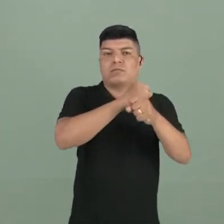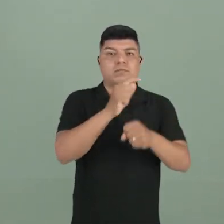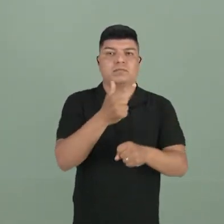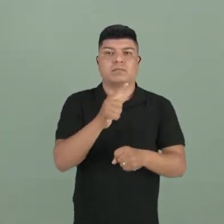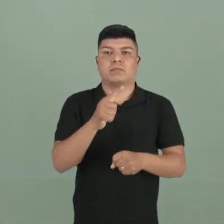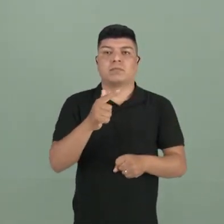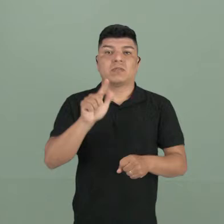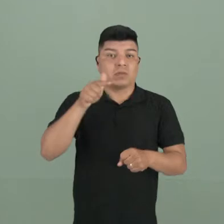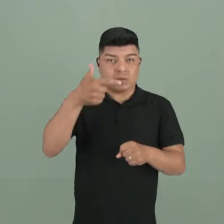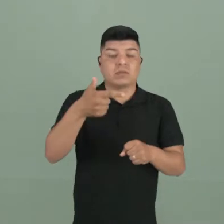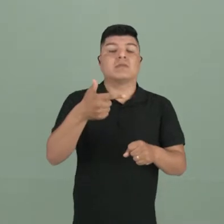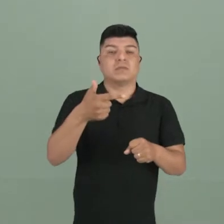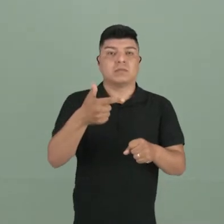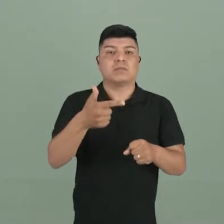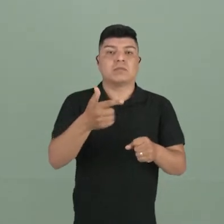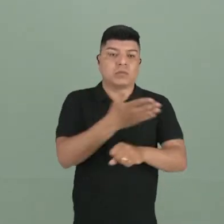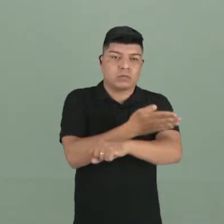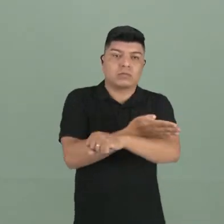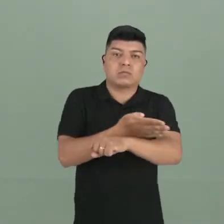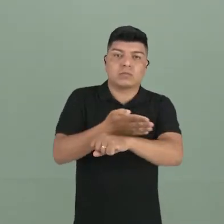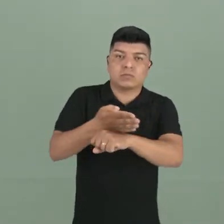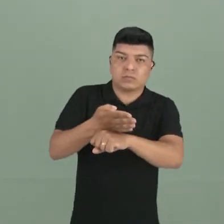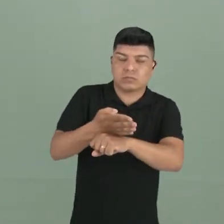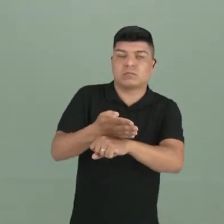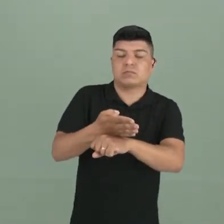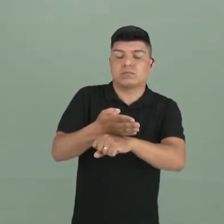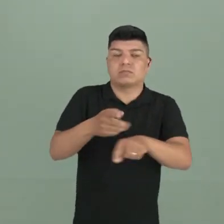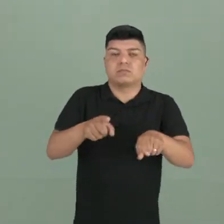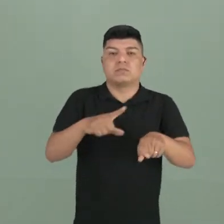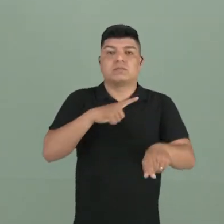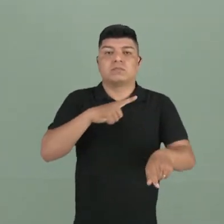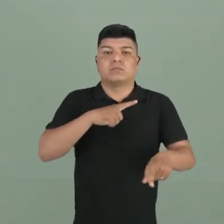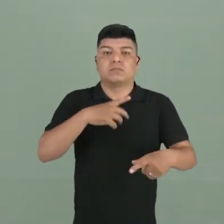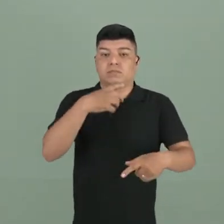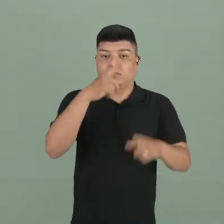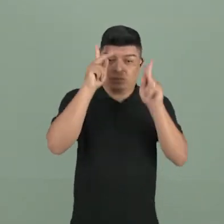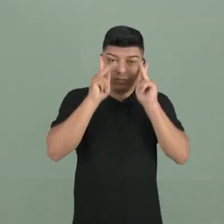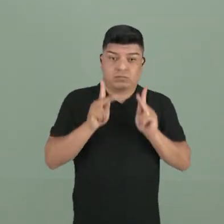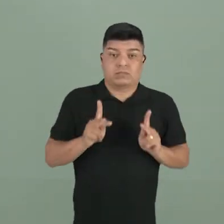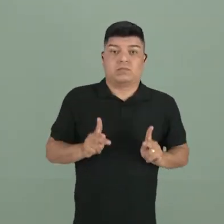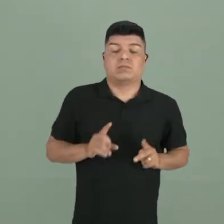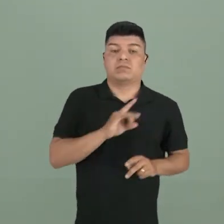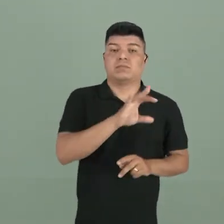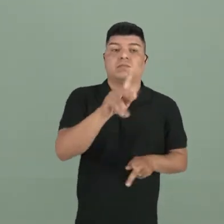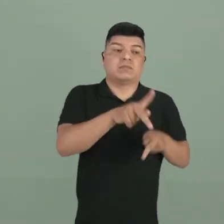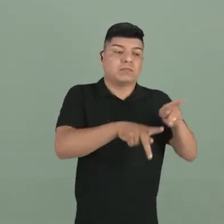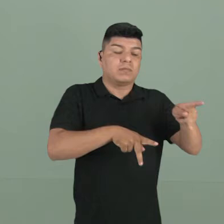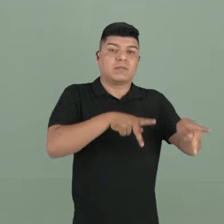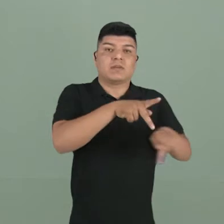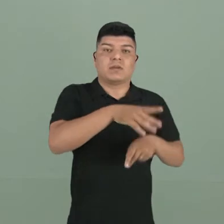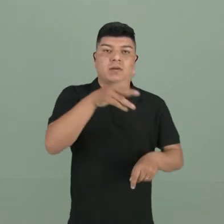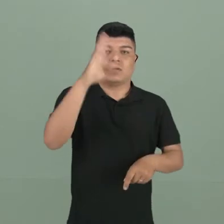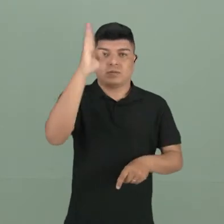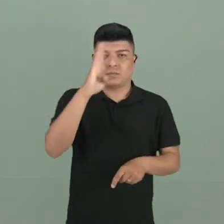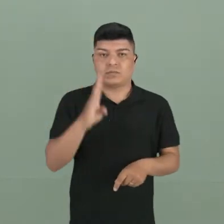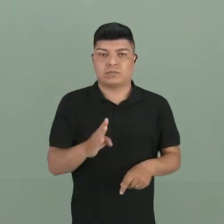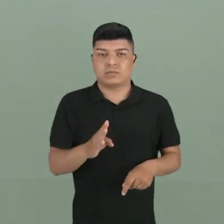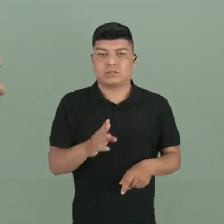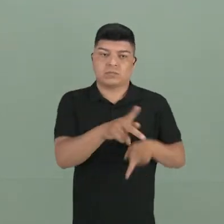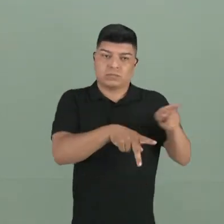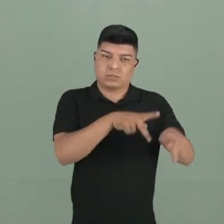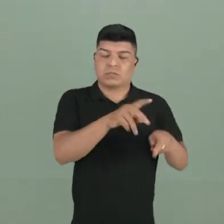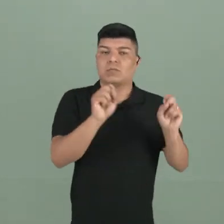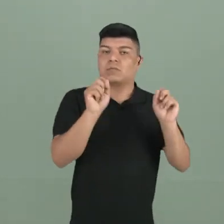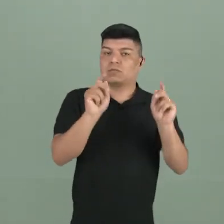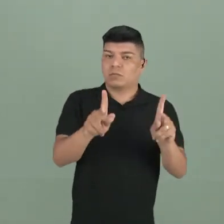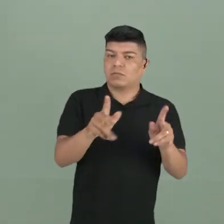outras coisas que têm a ver com os costumes, com os hábitos, com o modo de ser de cada povo, o modo de ser do brasileiro. Mas vamos ver por